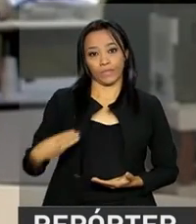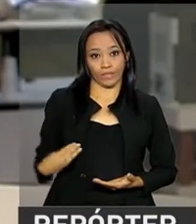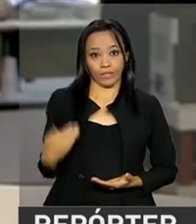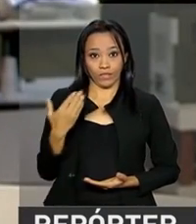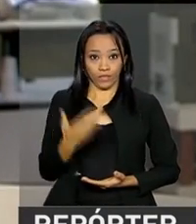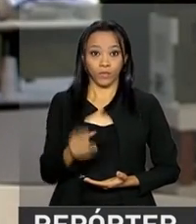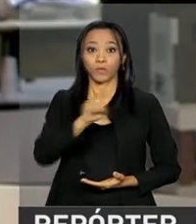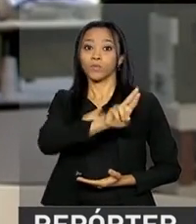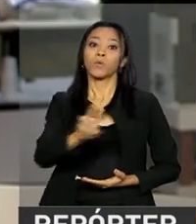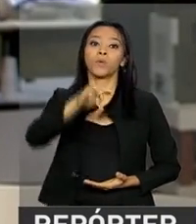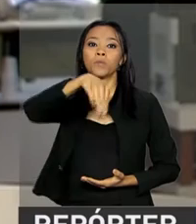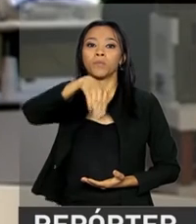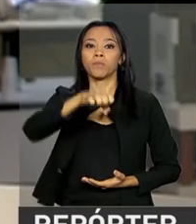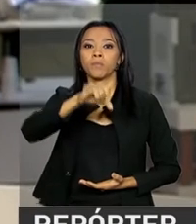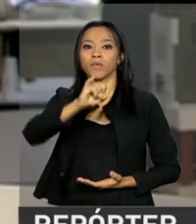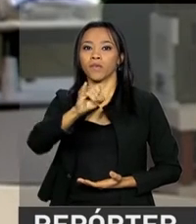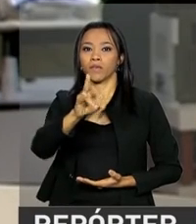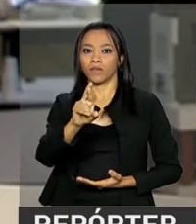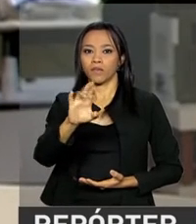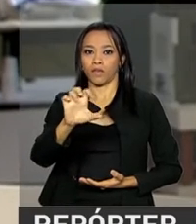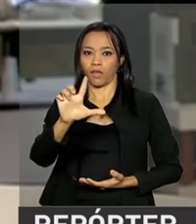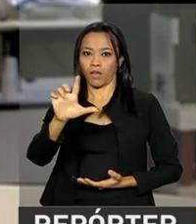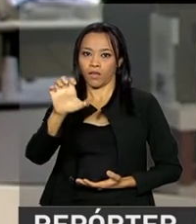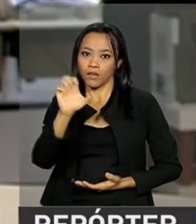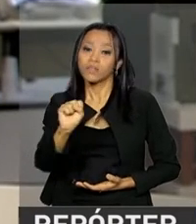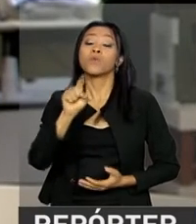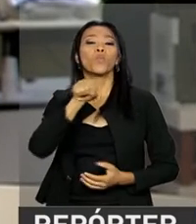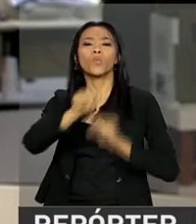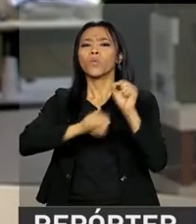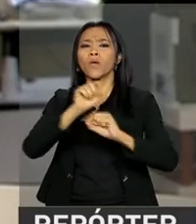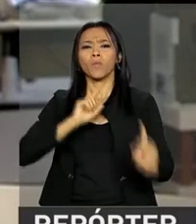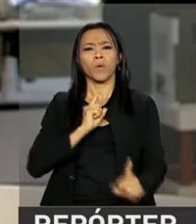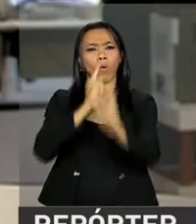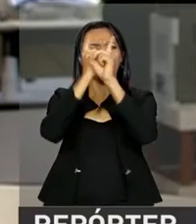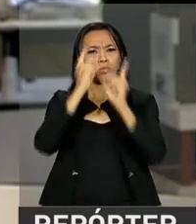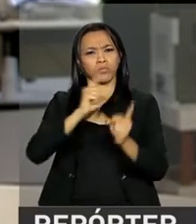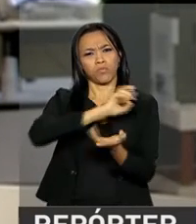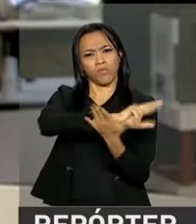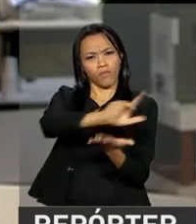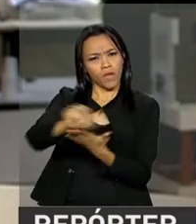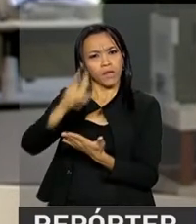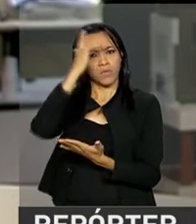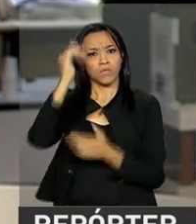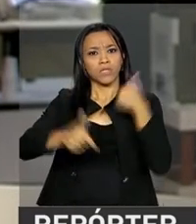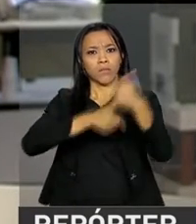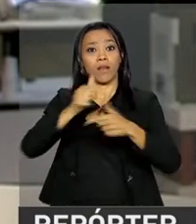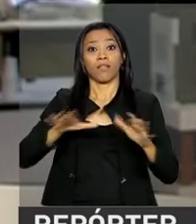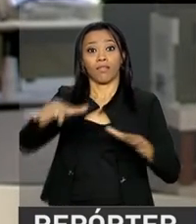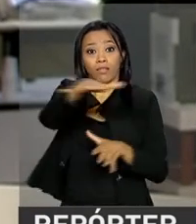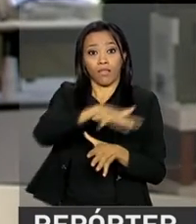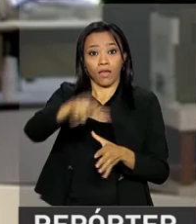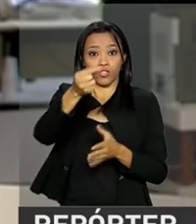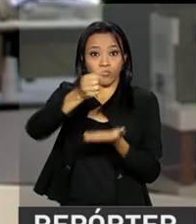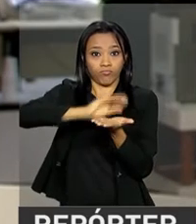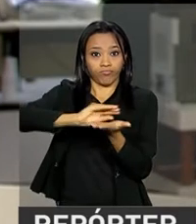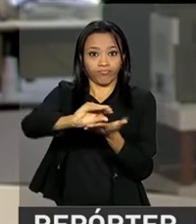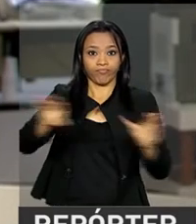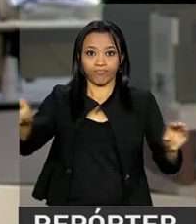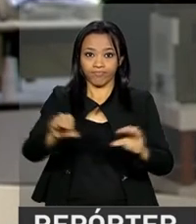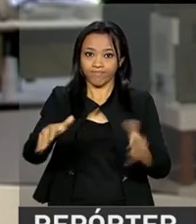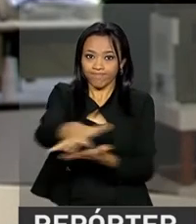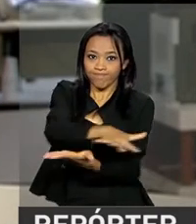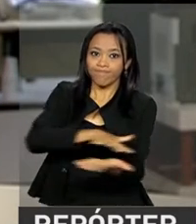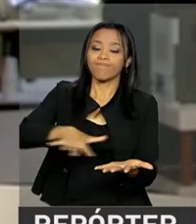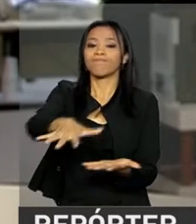participa daqui a pouco de um encontro organizado por um banco de investimentos ele vai falar sobre o trabalho do governo para recuperar a economia a uma